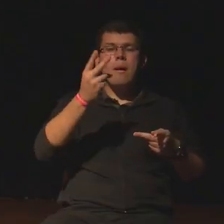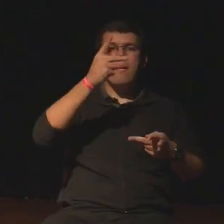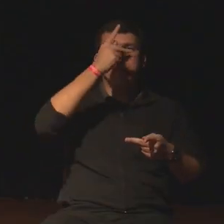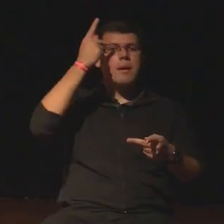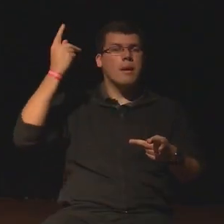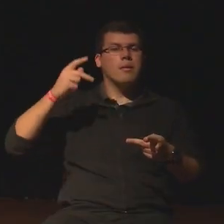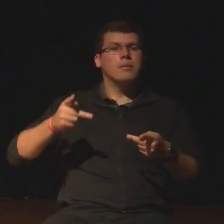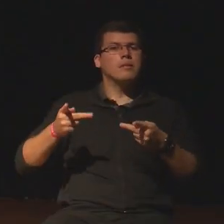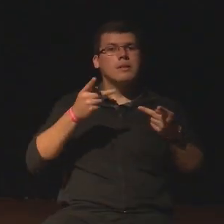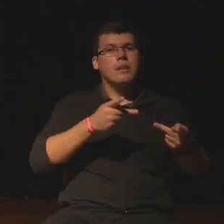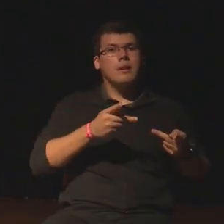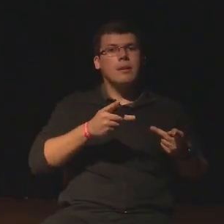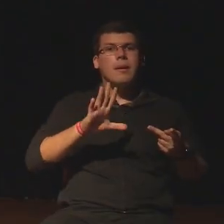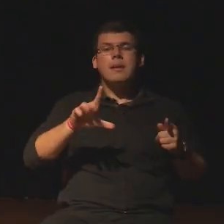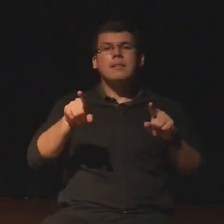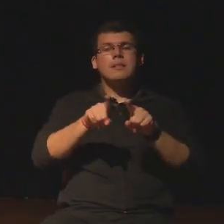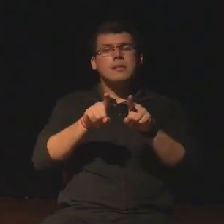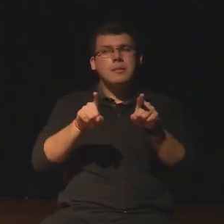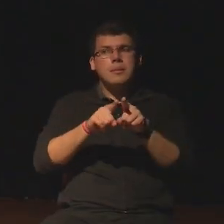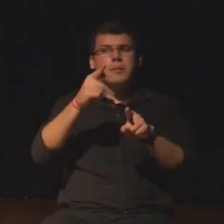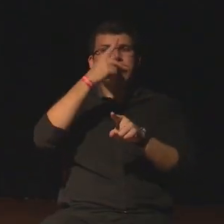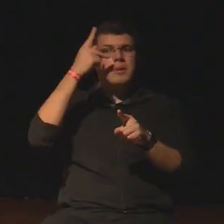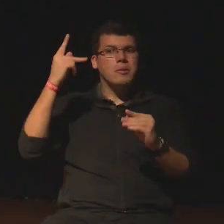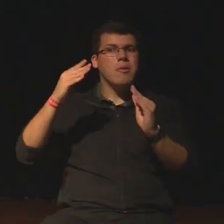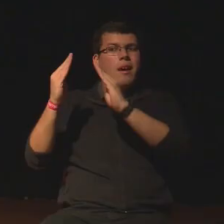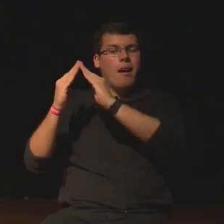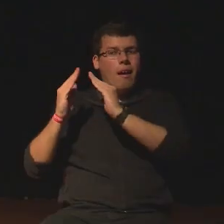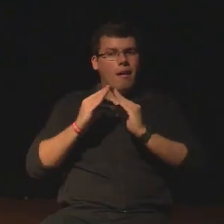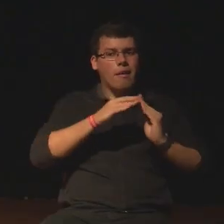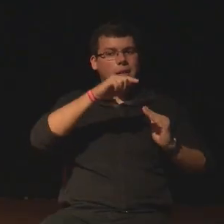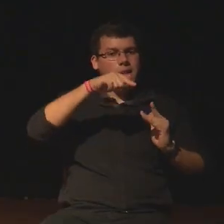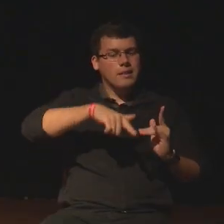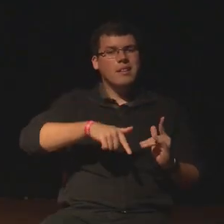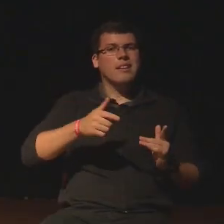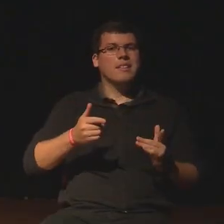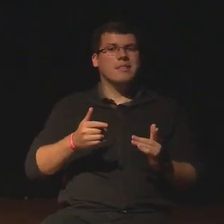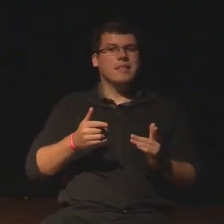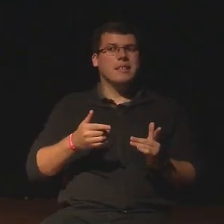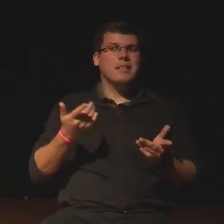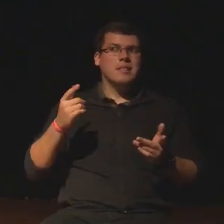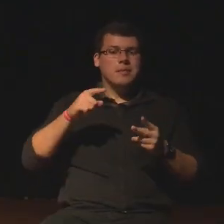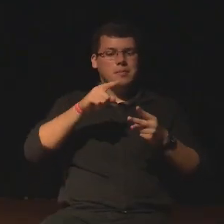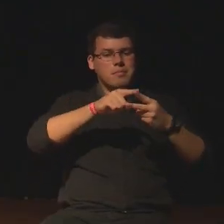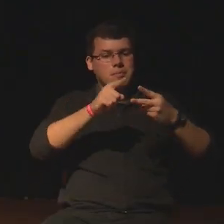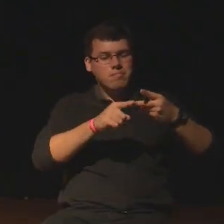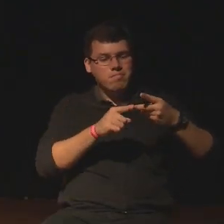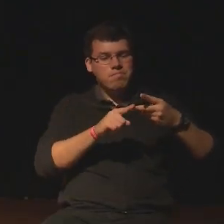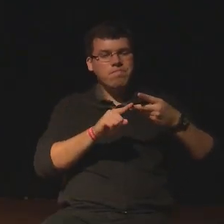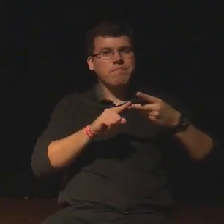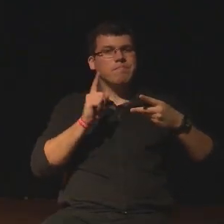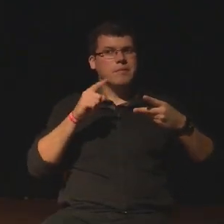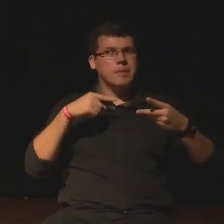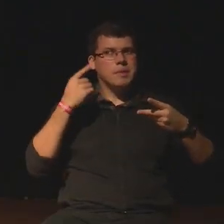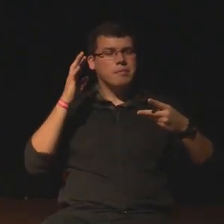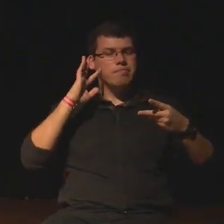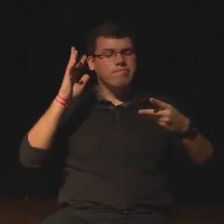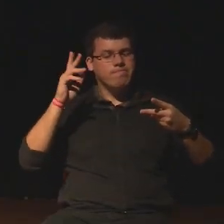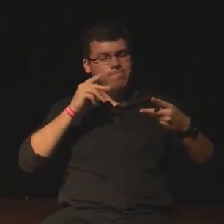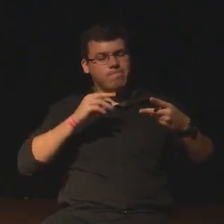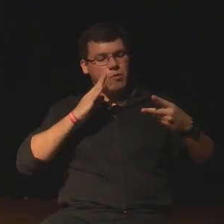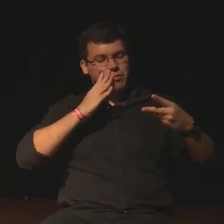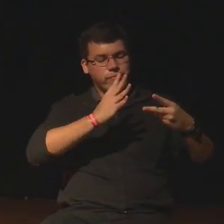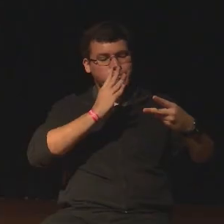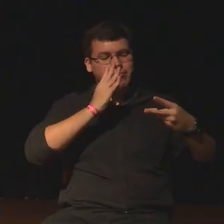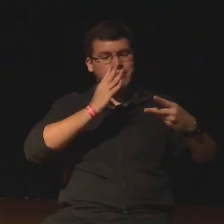Então, a gente tem essas duas vertentes aí em mente quando a gente fala do projeto, e para fazer isso bem feito, a